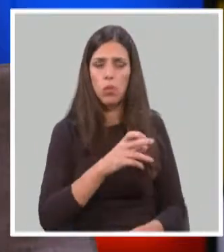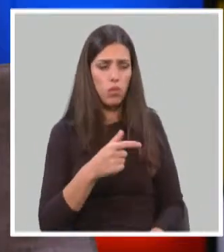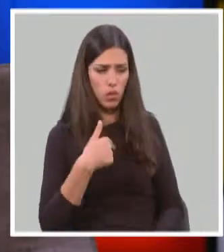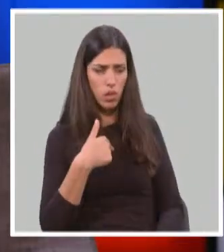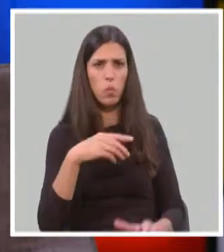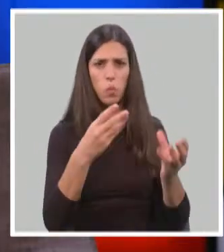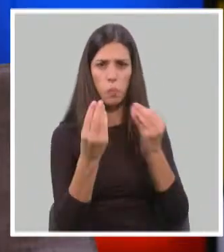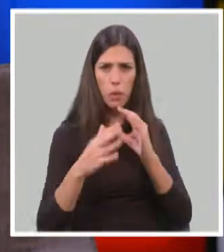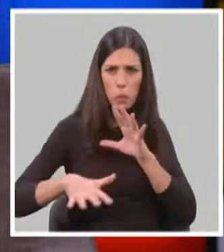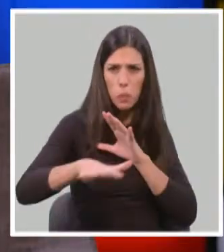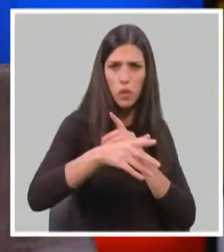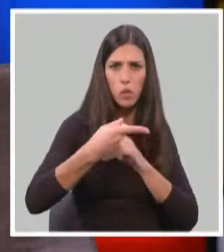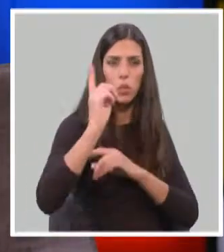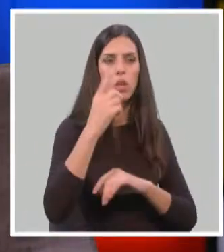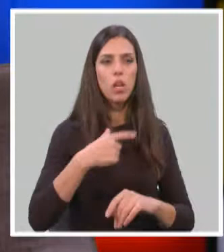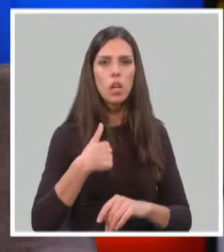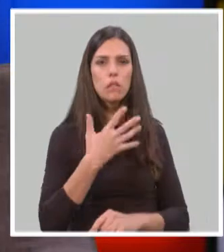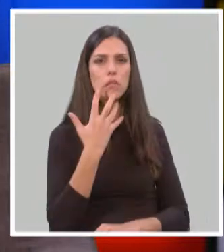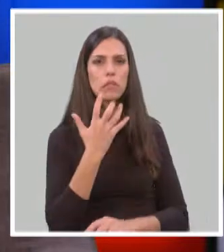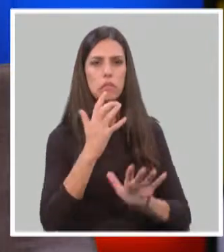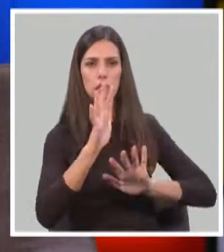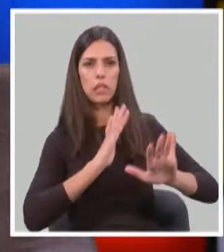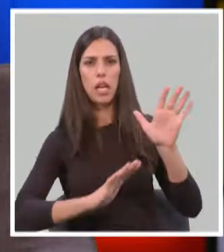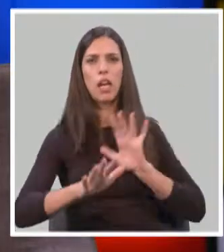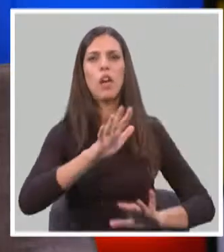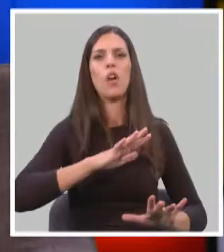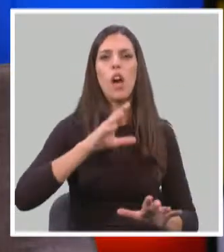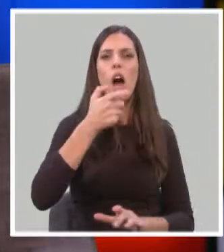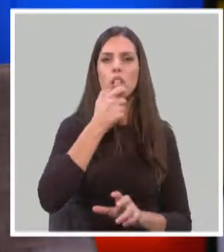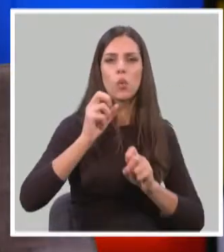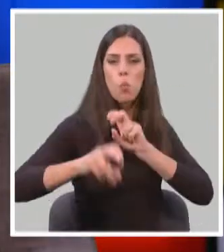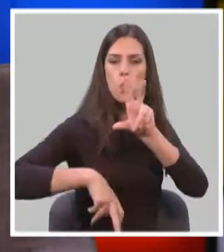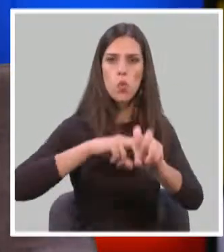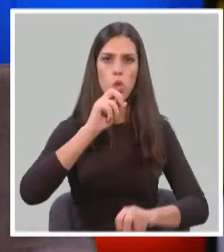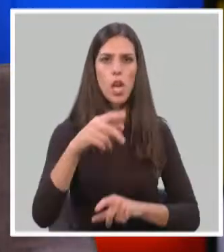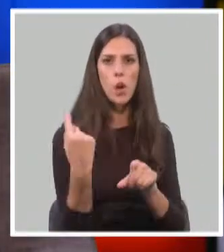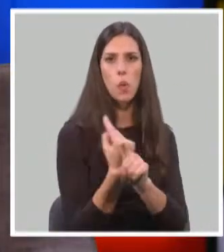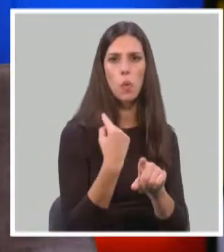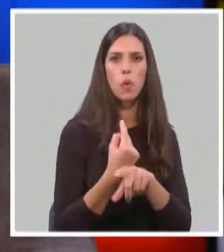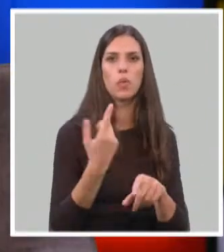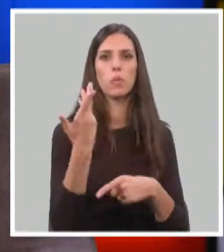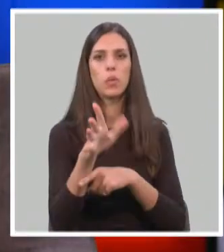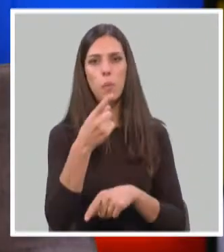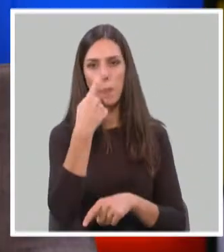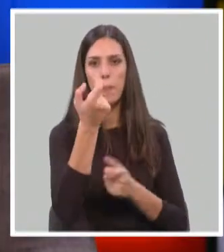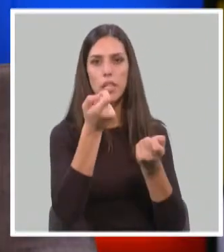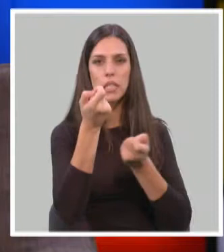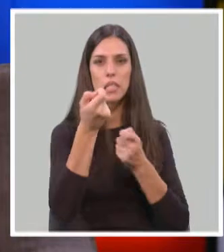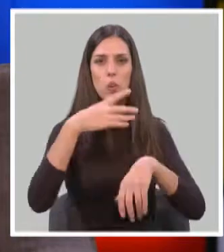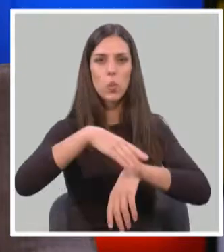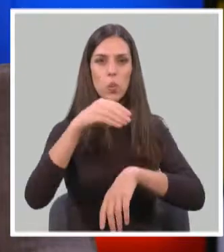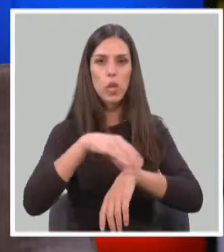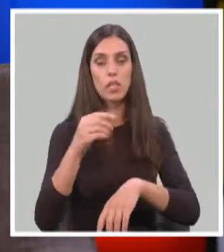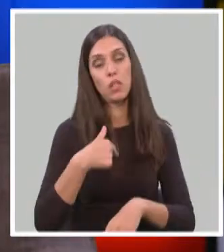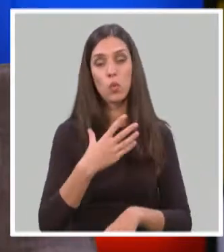lá, de sítios modernos e com as pessoas muito asseadas e bem comportadas, tipo Suécia. E eu acho que é uma